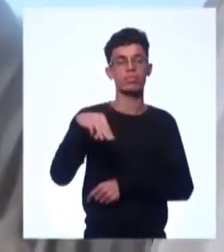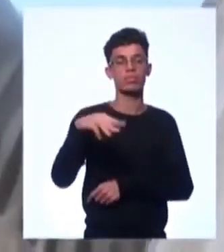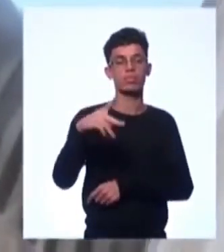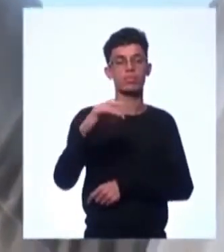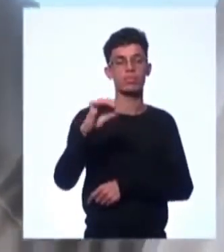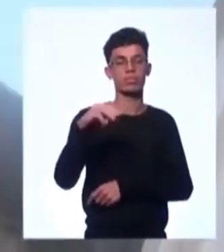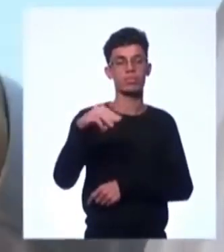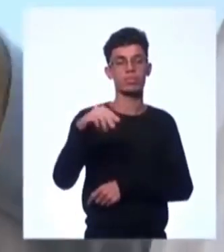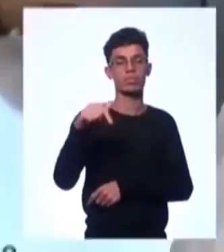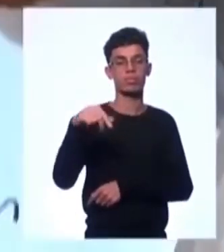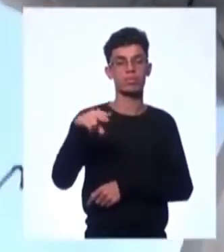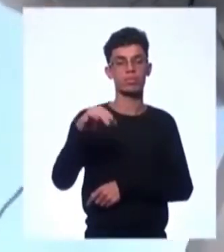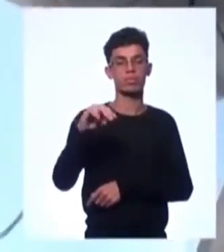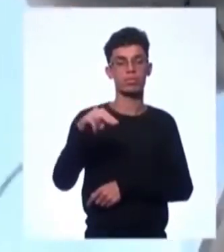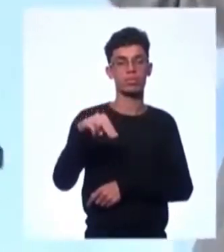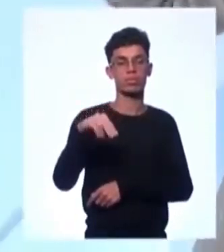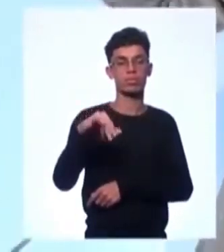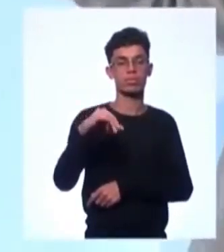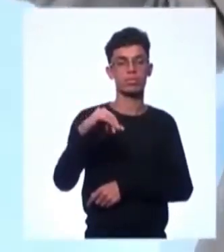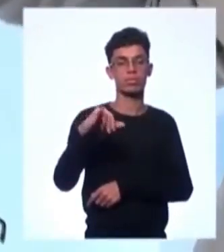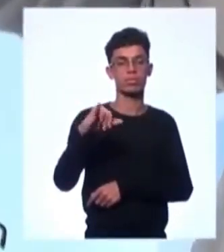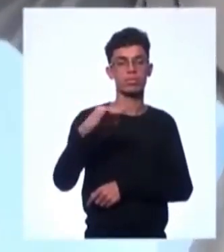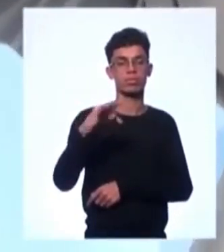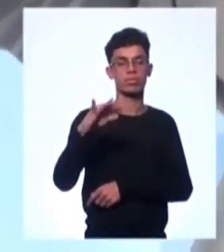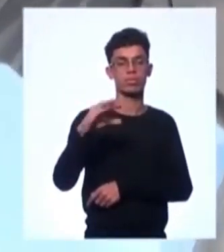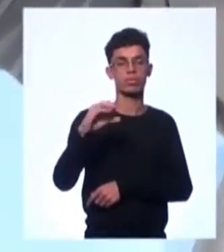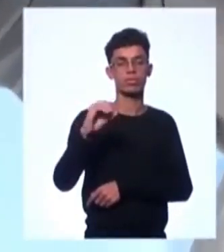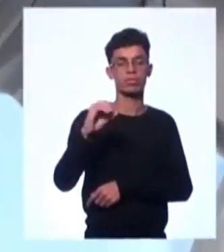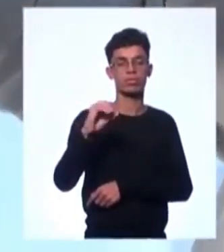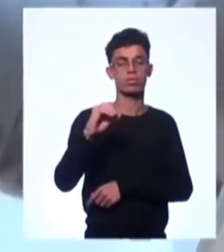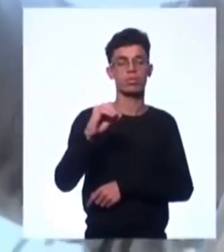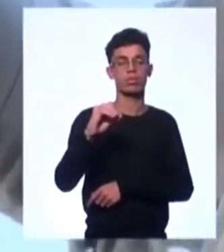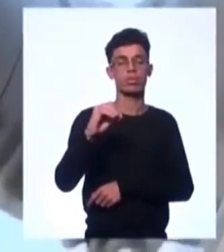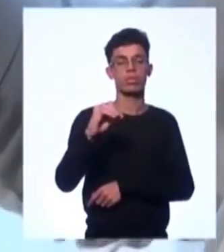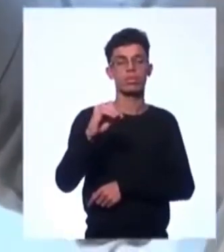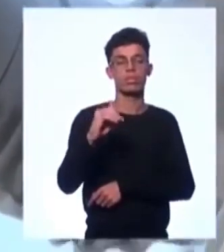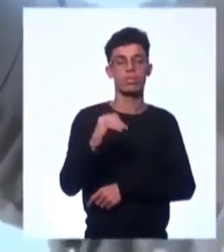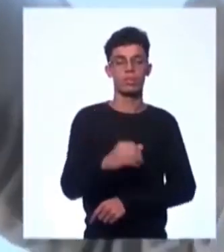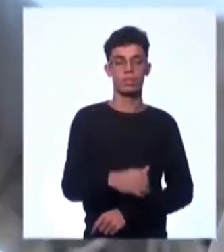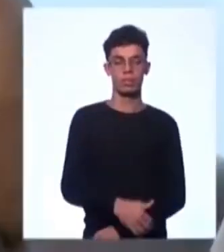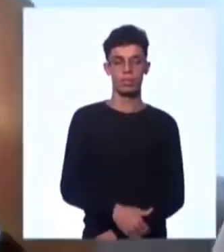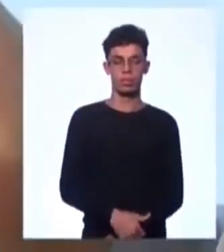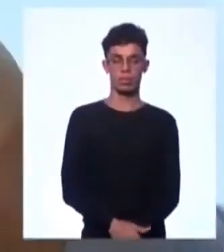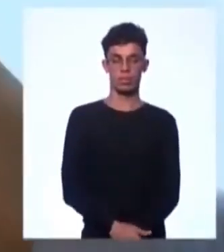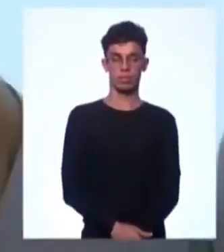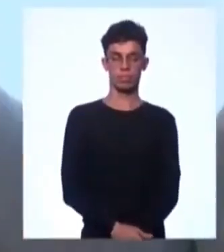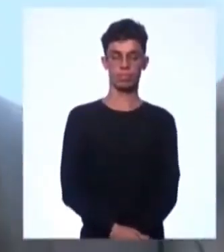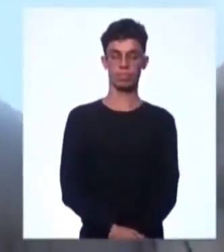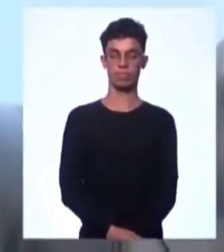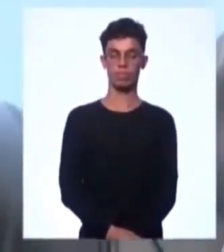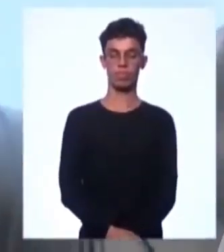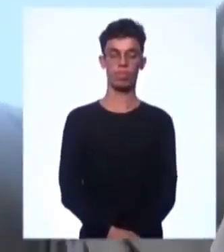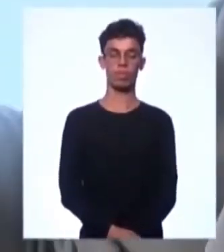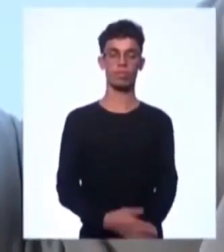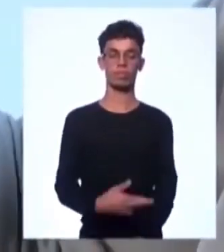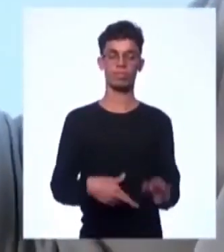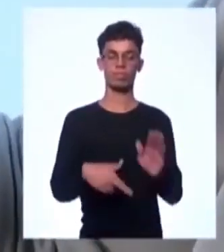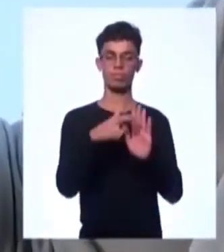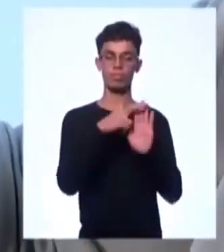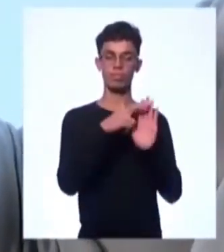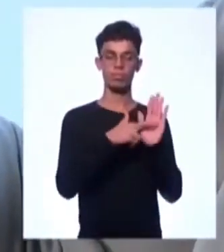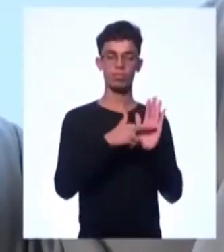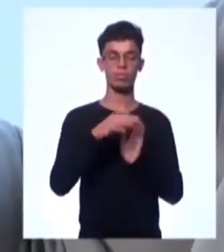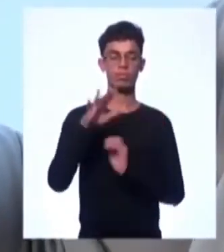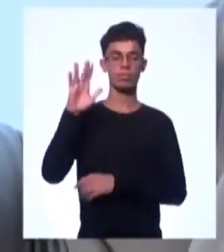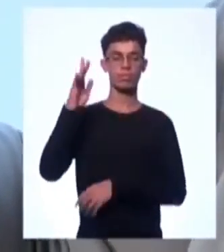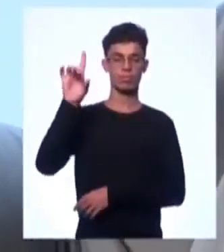né? Bacana. A direção é que ele é perpendicular ao fio, né? Sim. E o sentido é o sentido da regra da mão